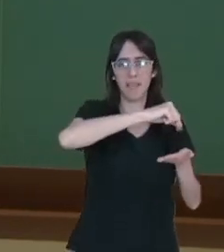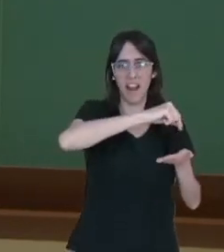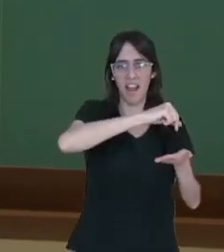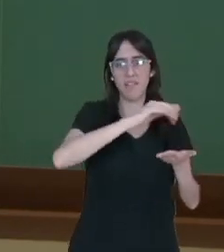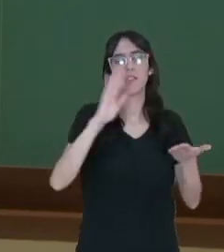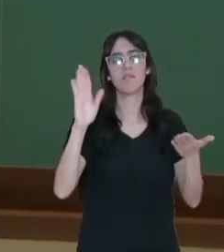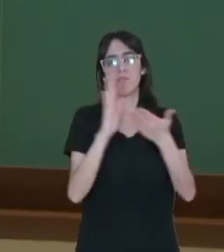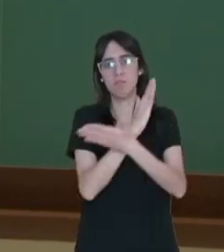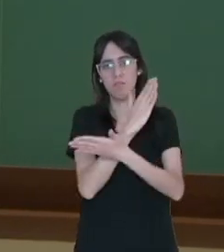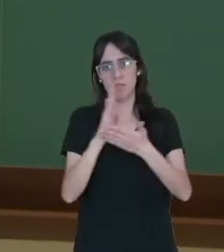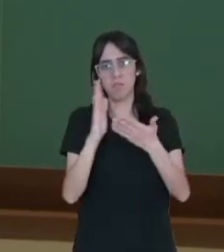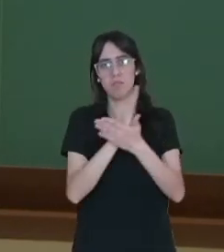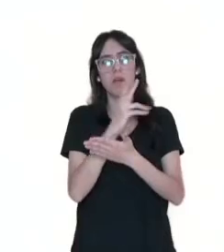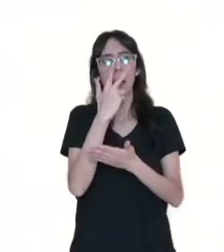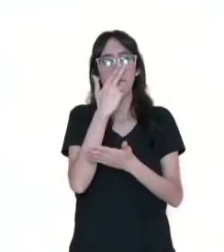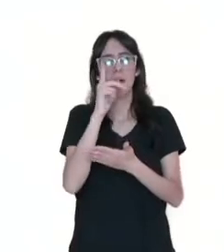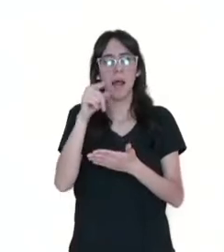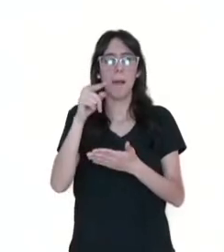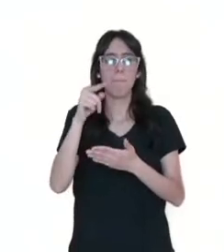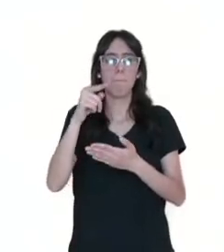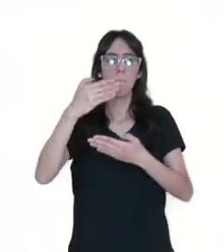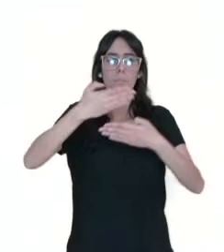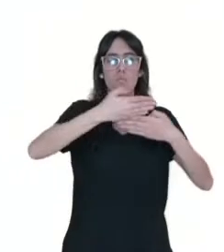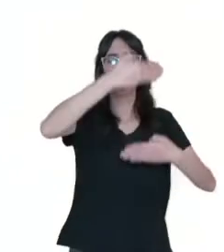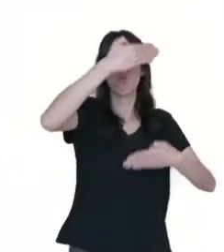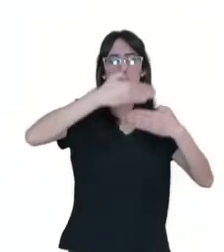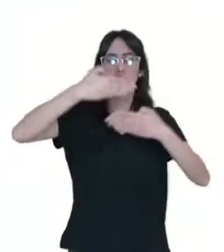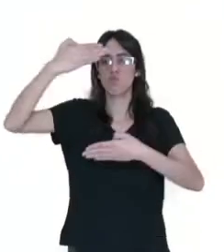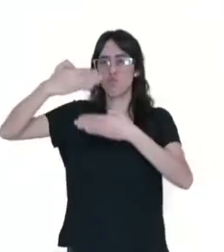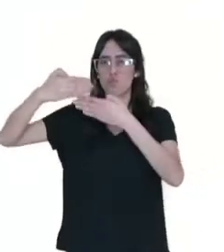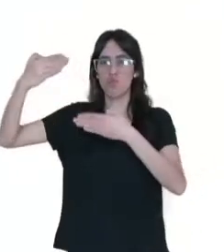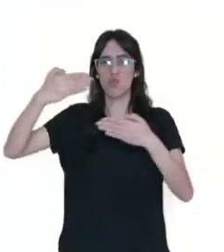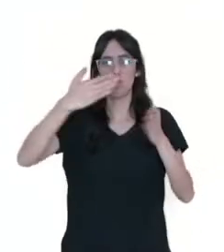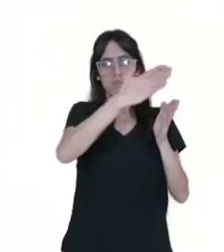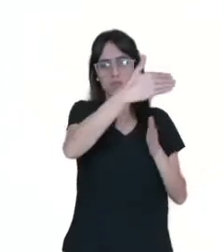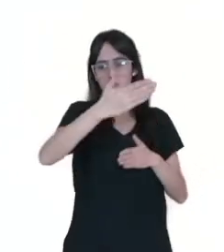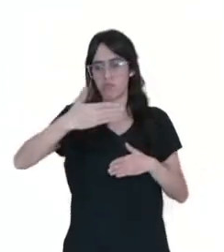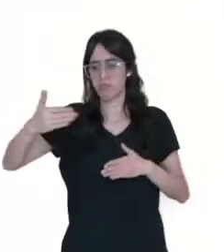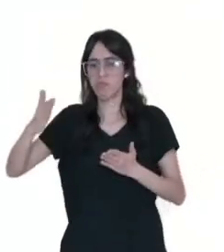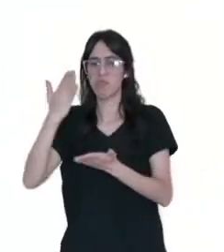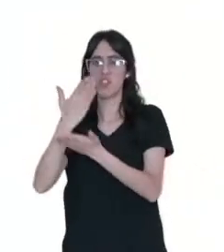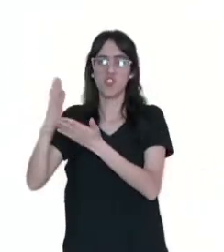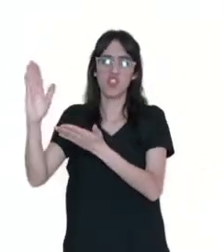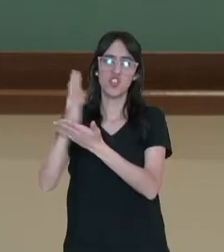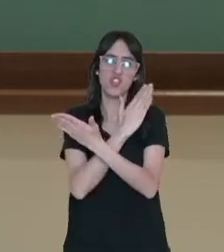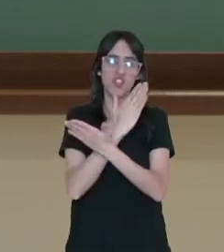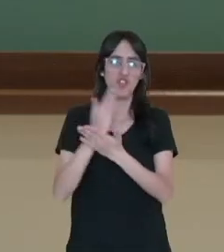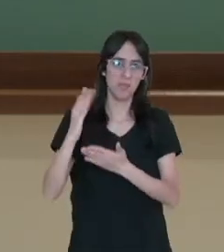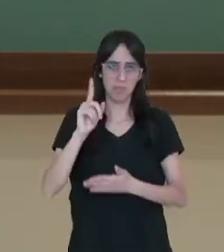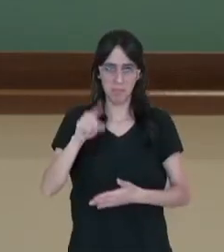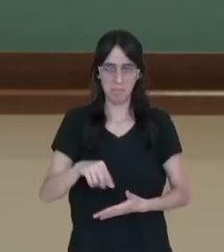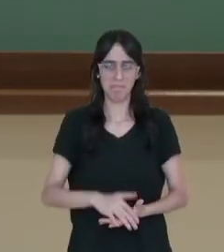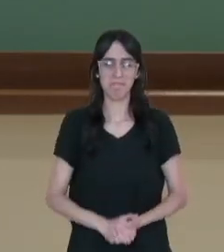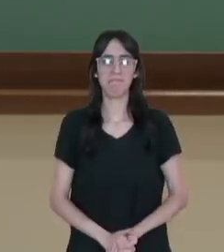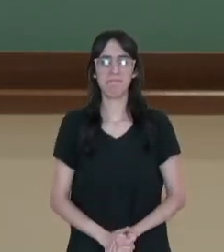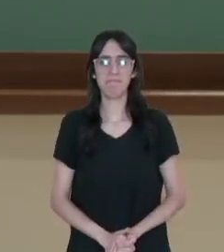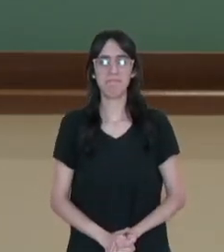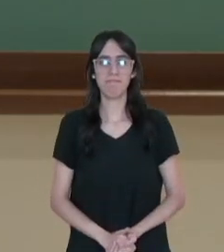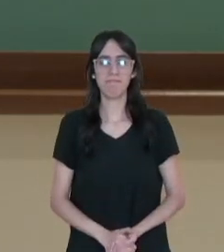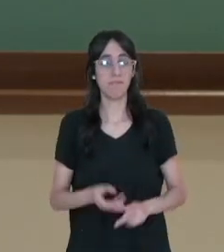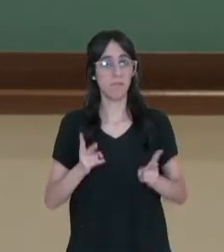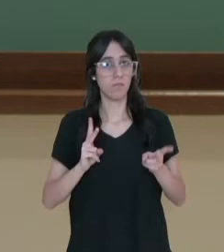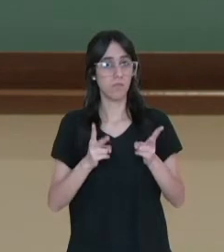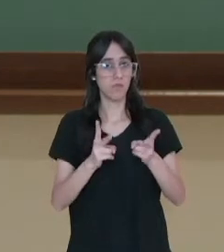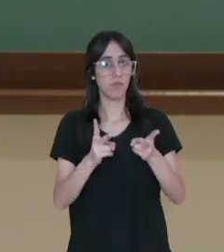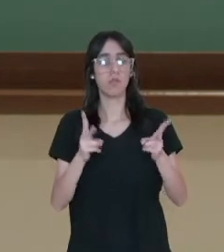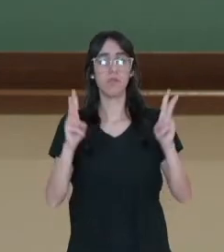uma divisão, um muro mesmo, a chamada cortina de ferro dividindo a Europa. Continuando